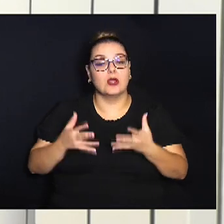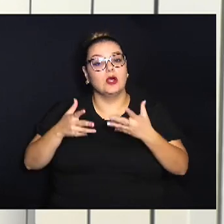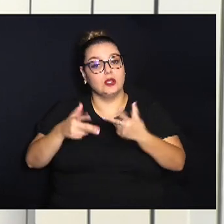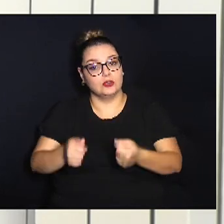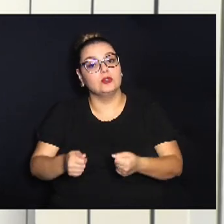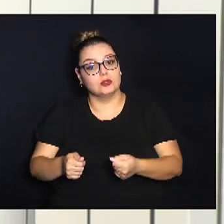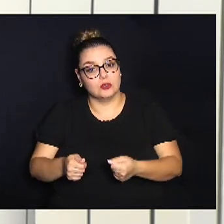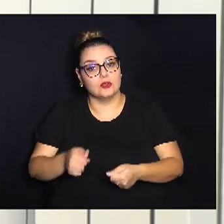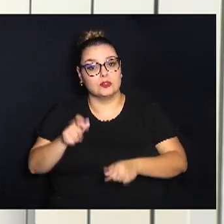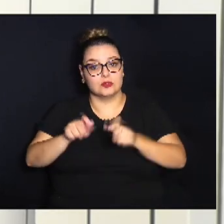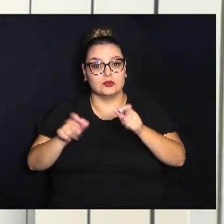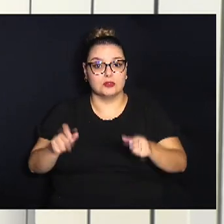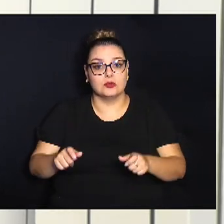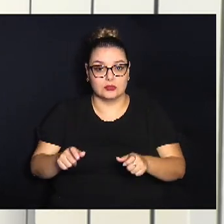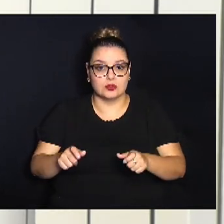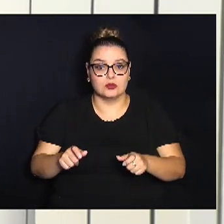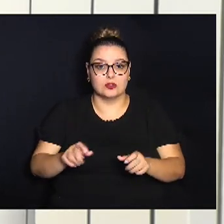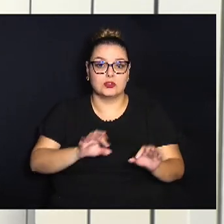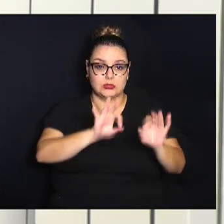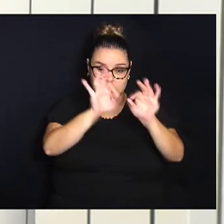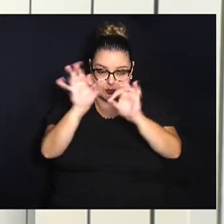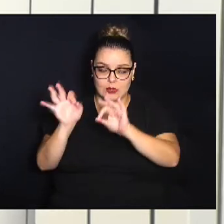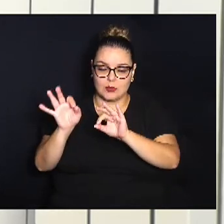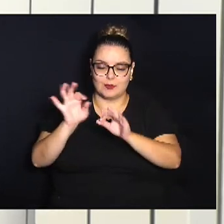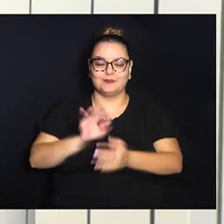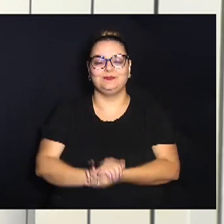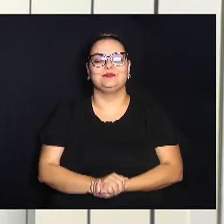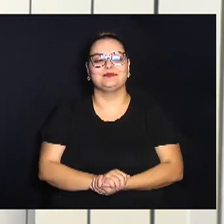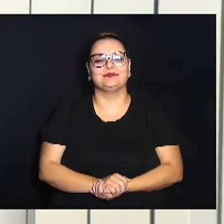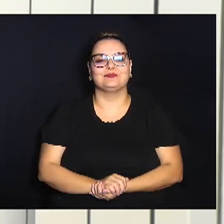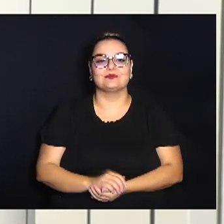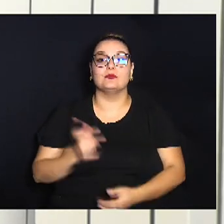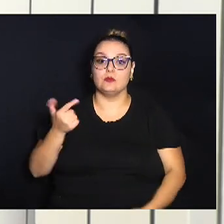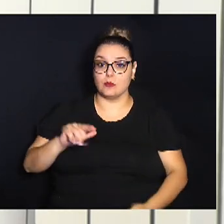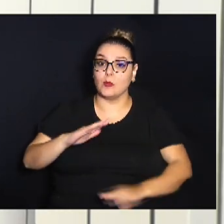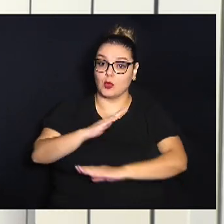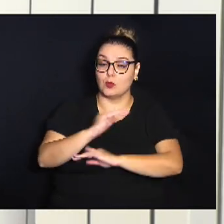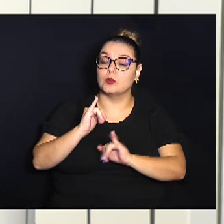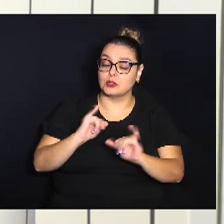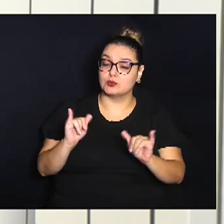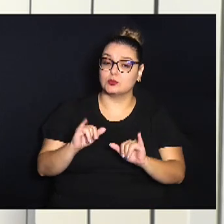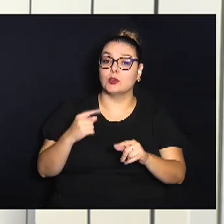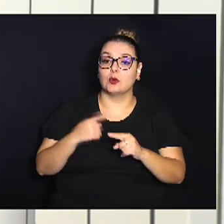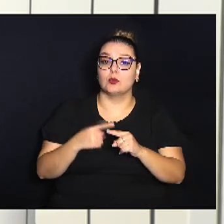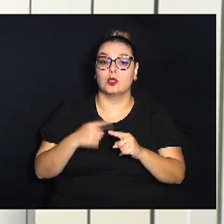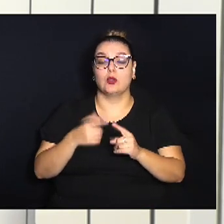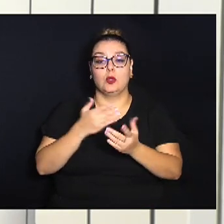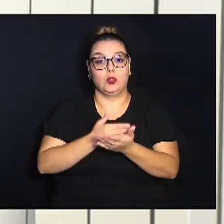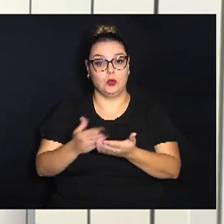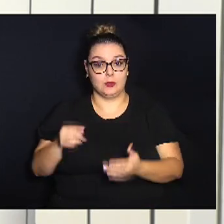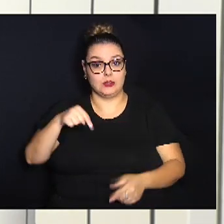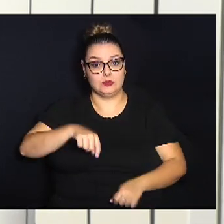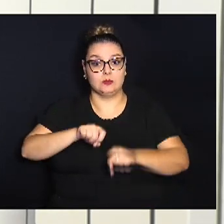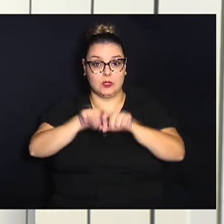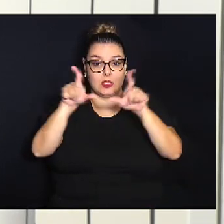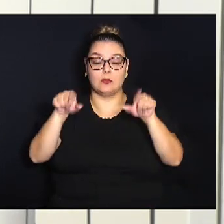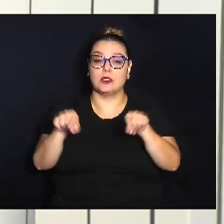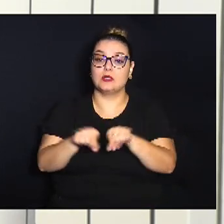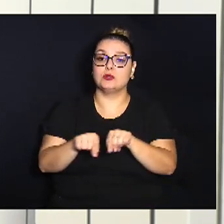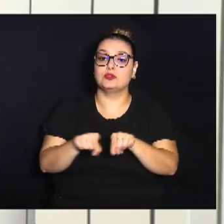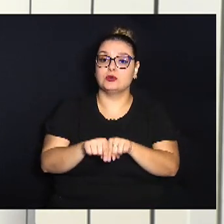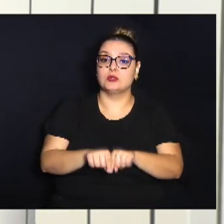mundo que está aí nos acompanhando. A gente segue aqui com o Jornal Câmara Notícia, porque começou nesta manhã também,